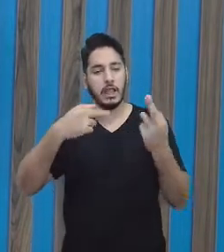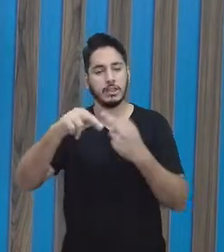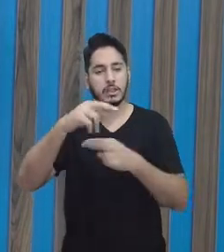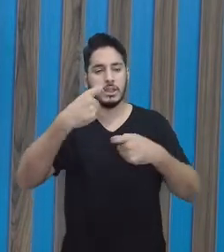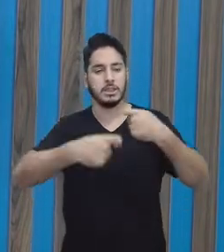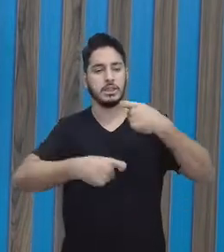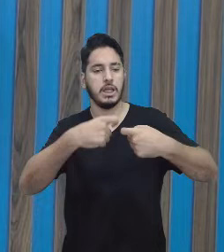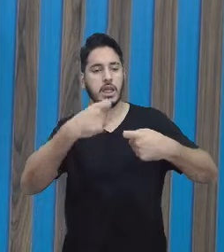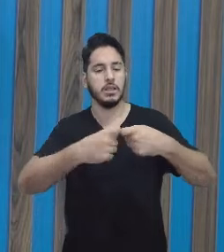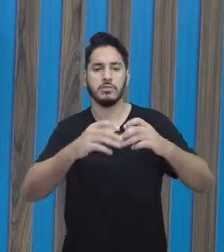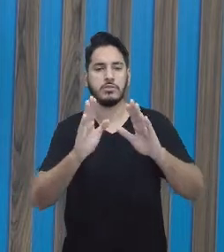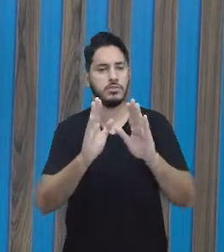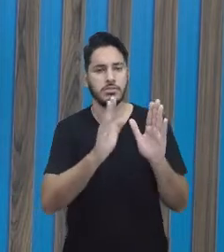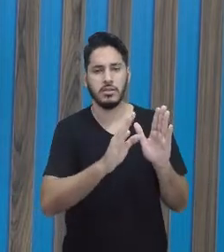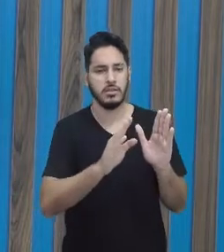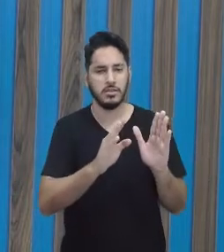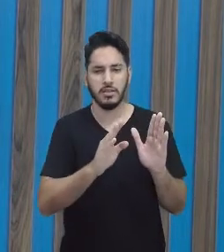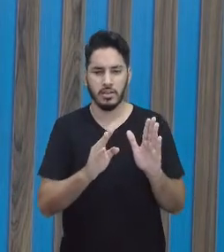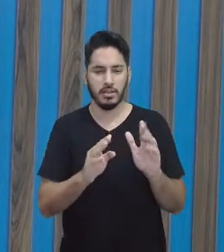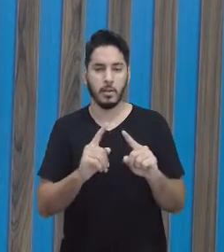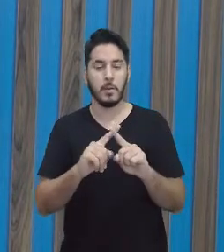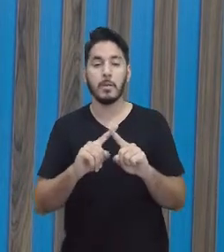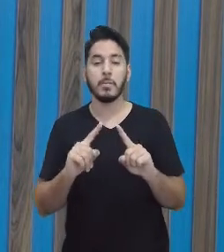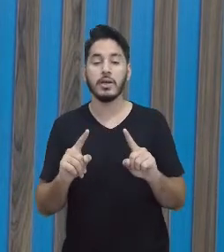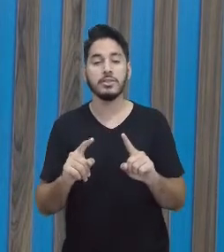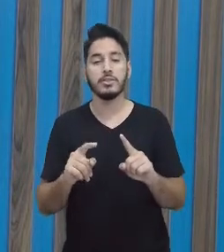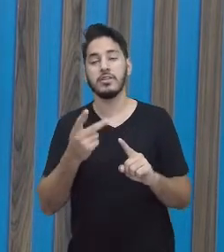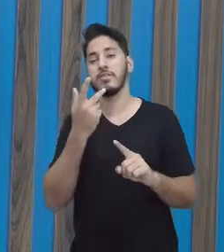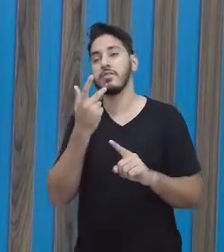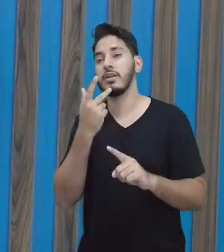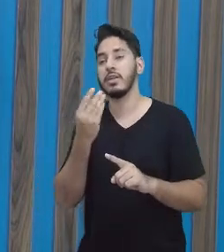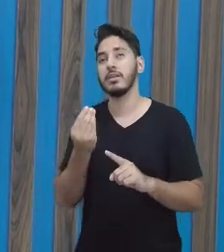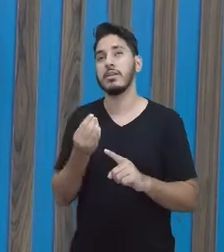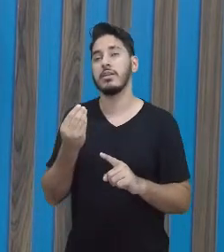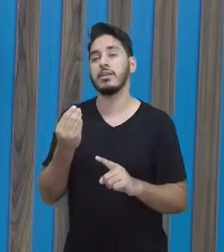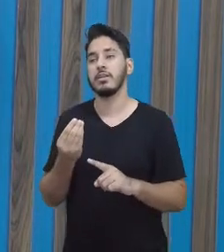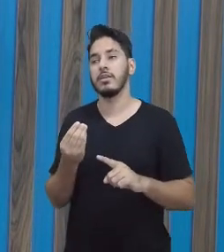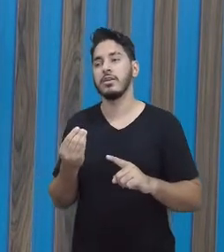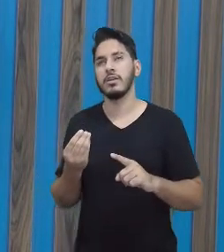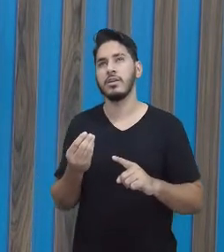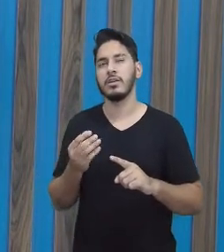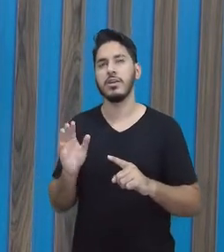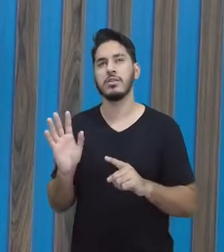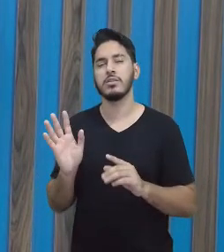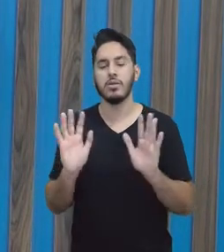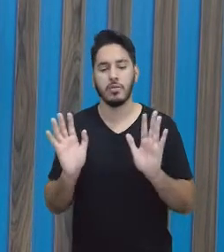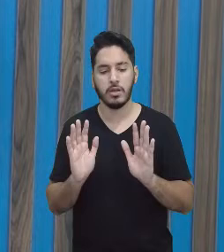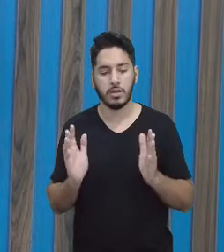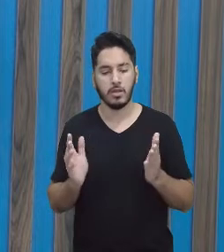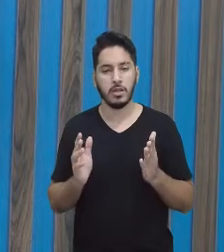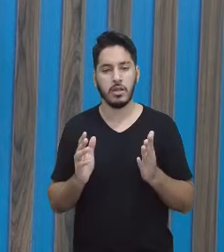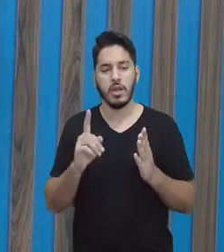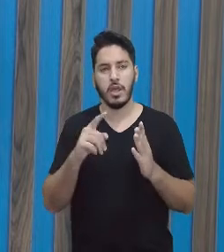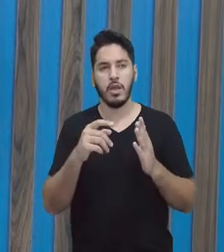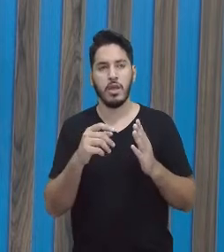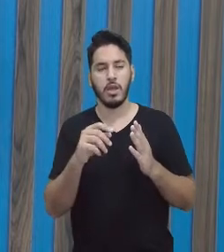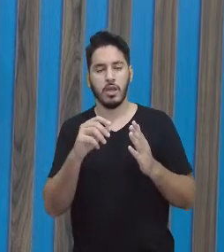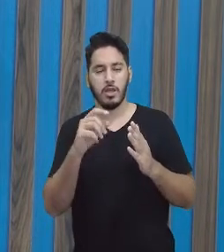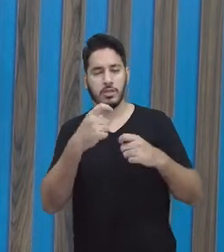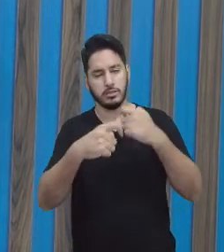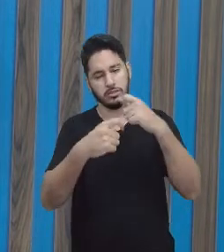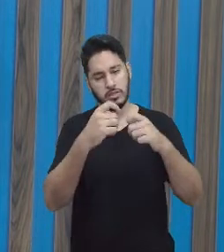Às vezes ela é rechaçada por conta disso, mas ele coloca que não é erótica, mas não